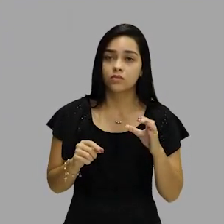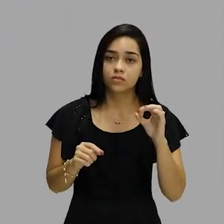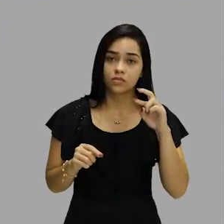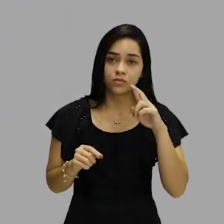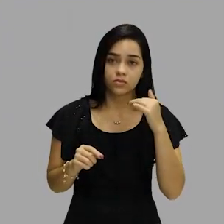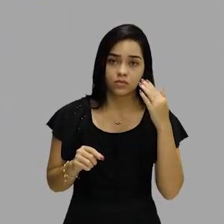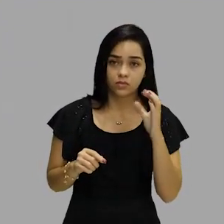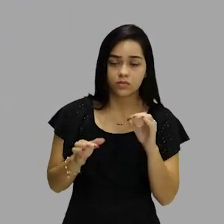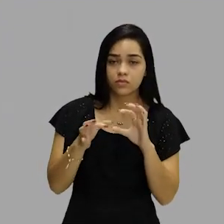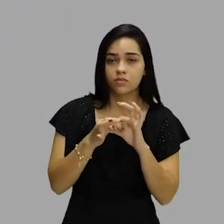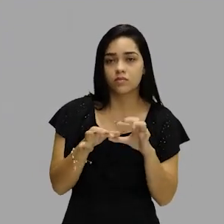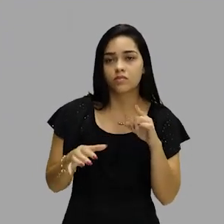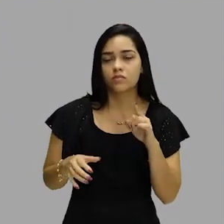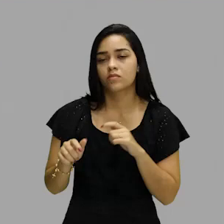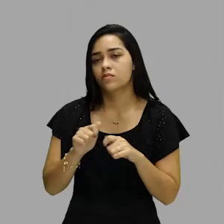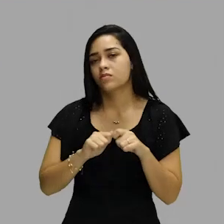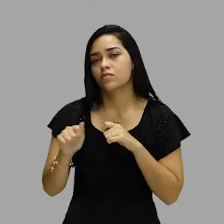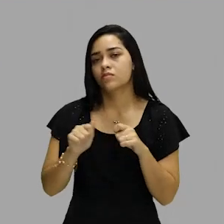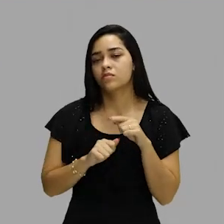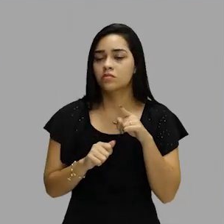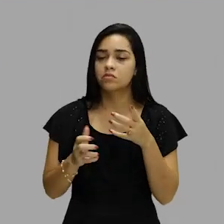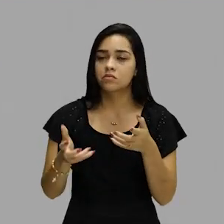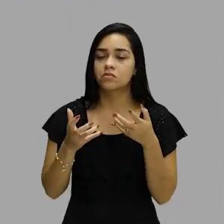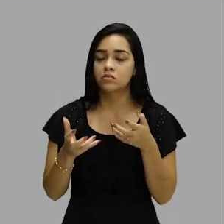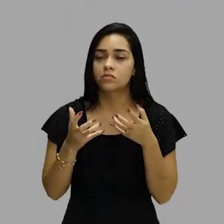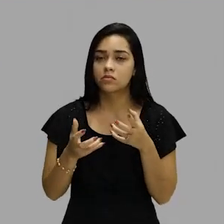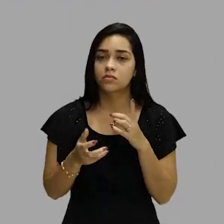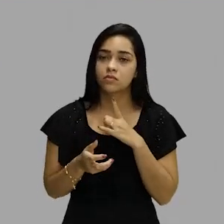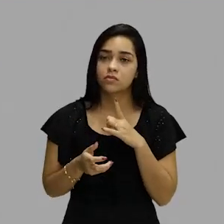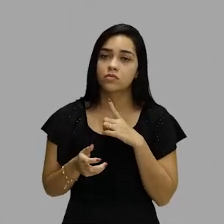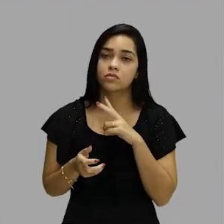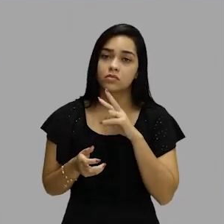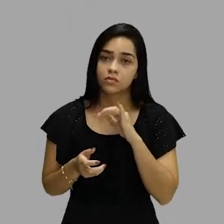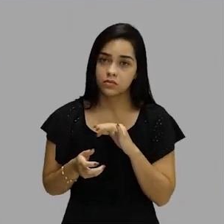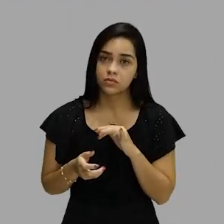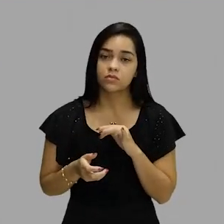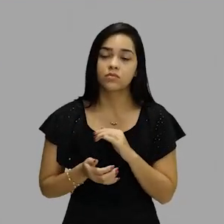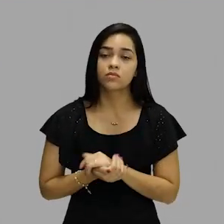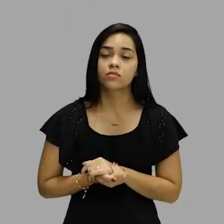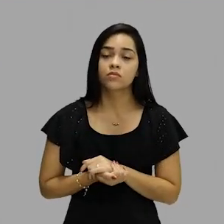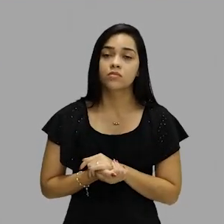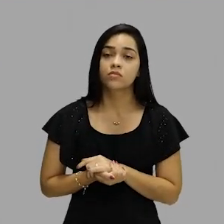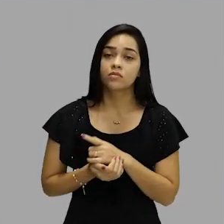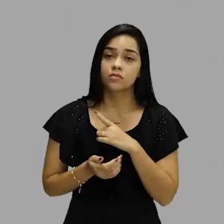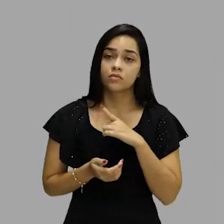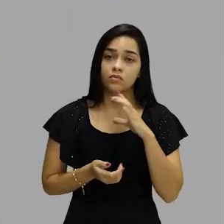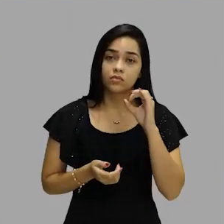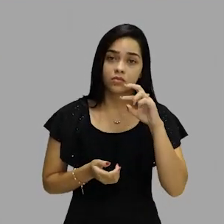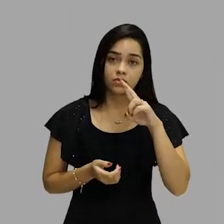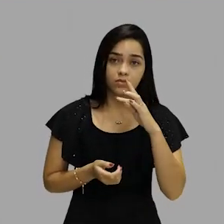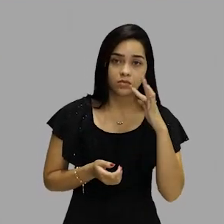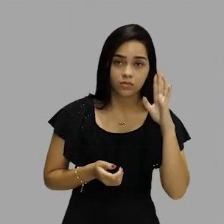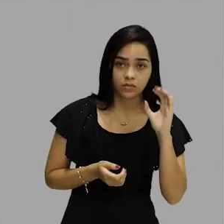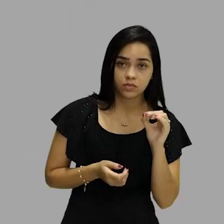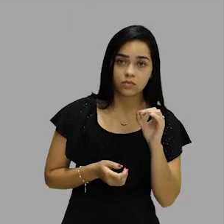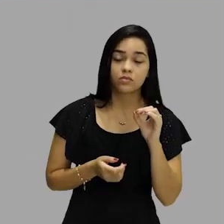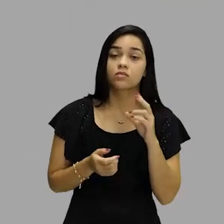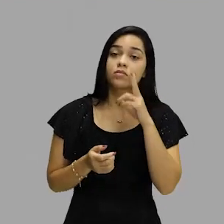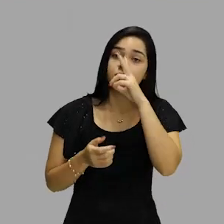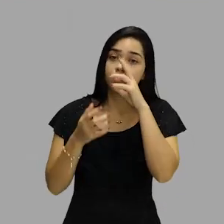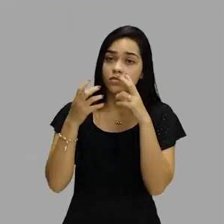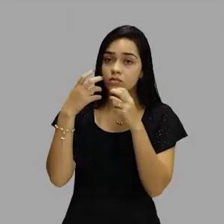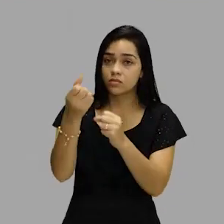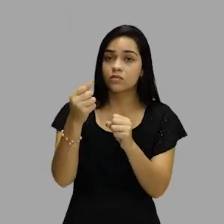voluntária, você controla, na hora que você quiser contrair, ele vai contrair. É uma contração voluntária,